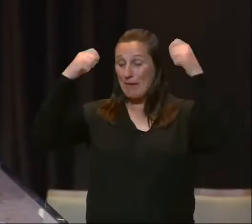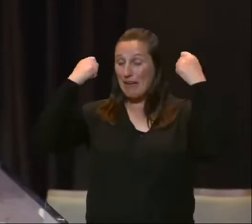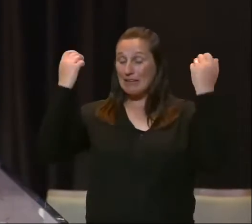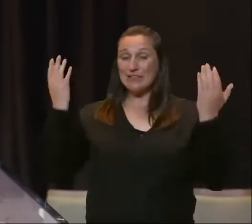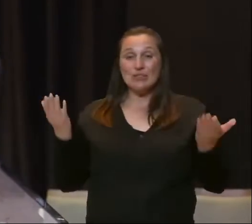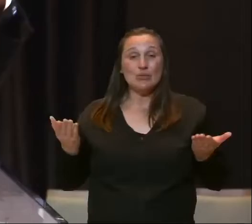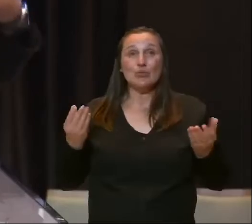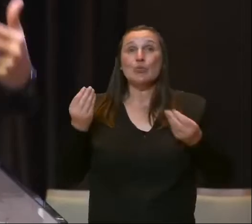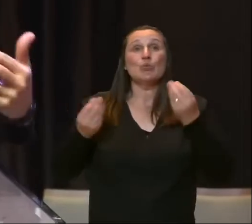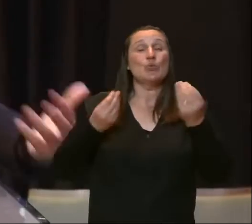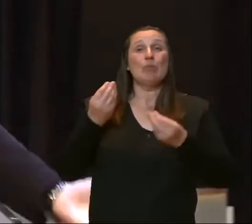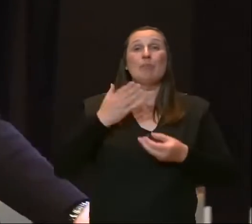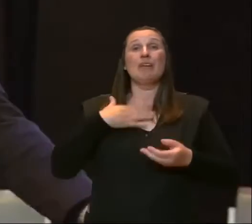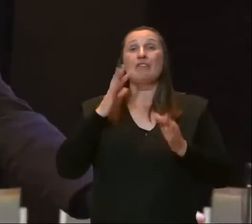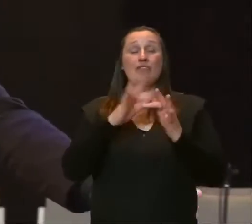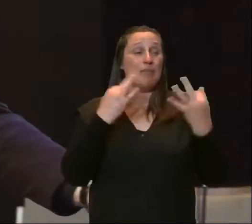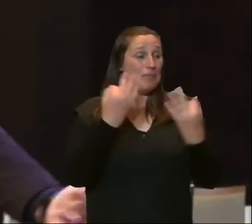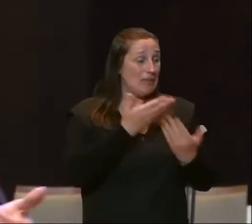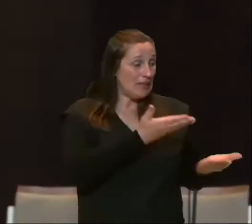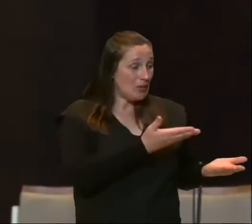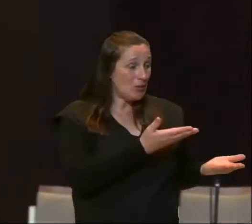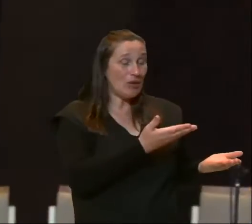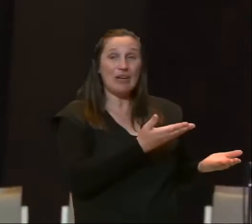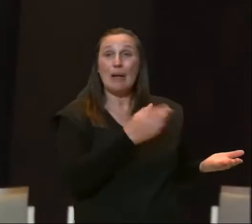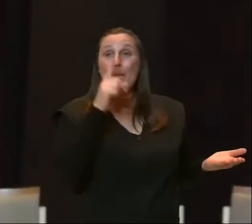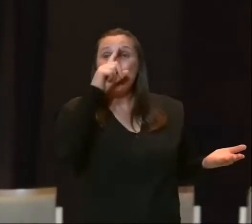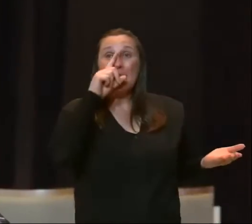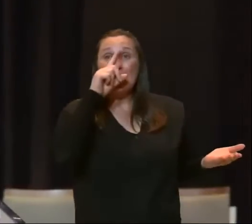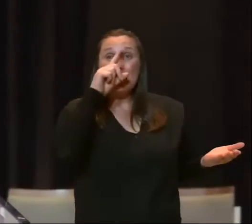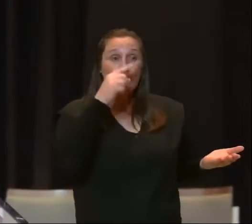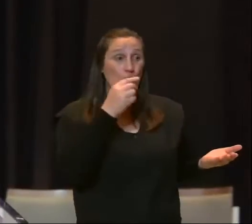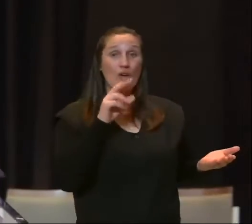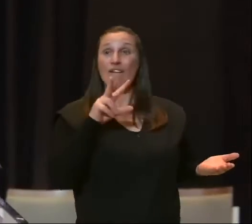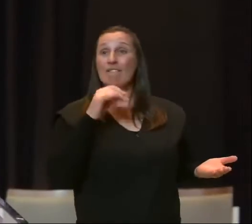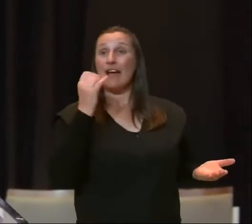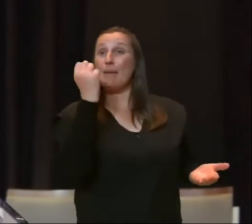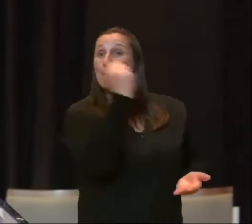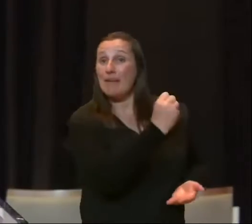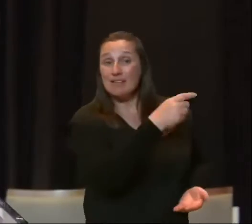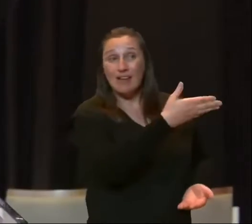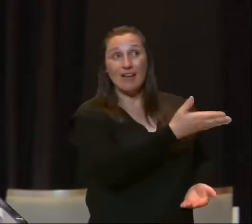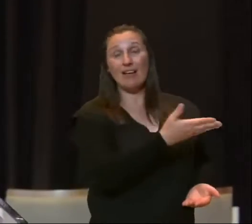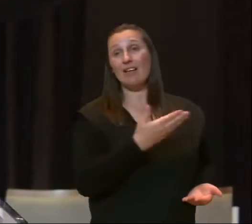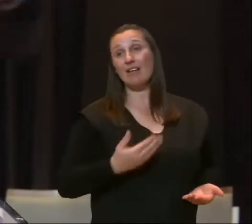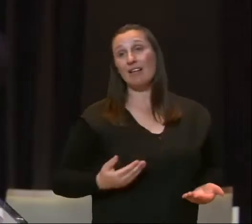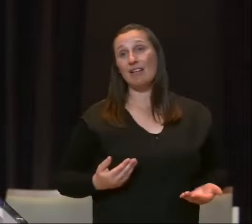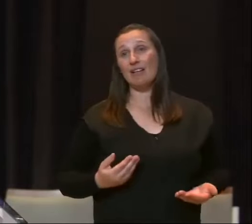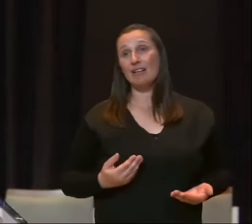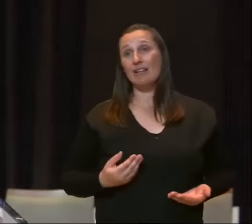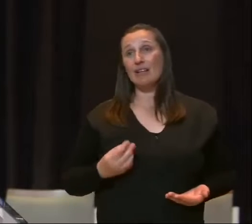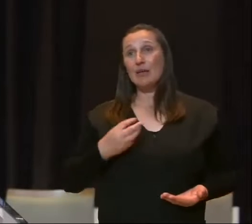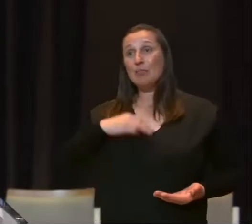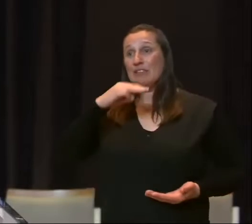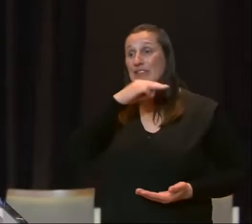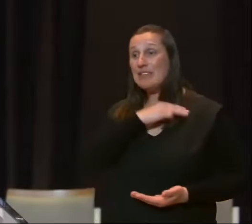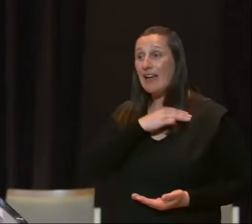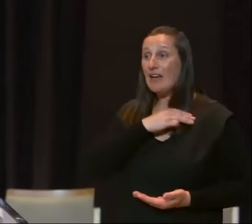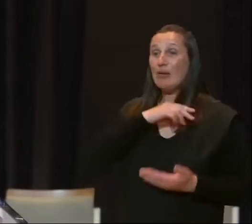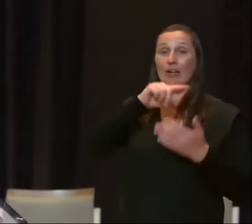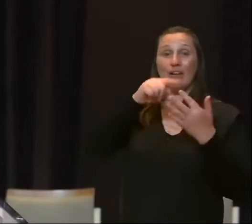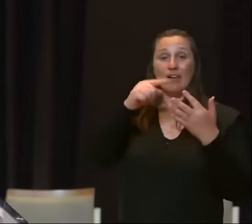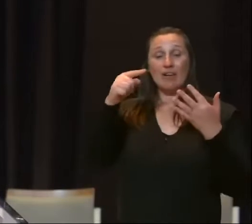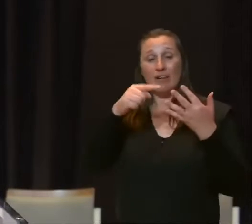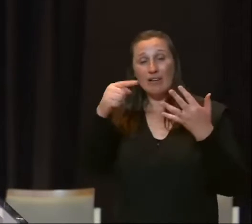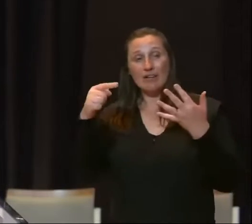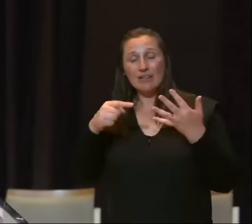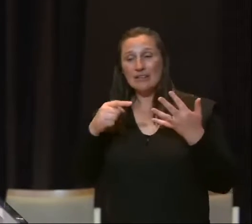crise? Por que, Deus, eu coloquei a minha família em risco? Olha o ministério do fulano, do ciclano, podia ser diferente